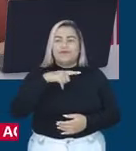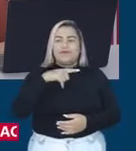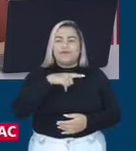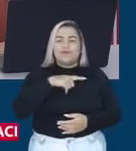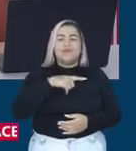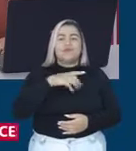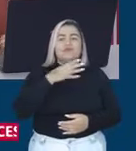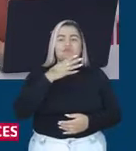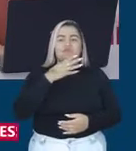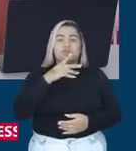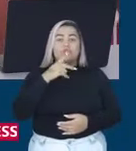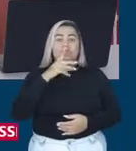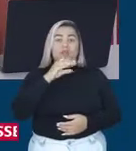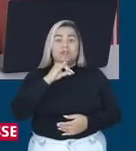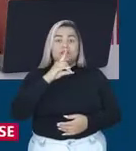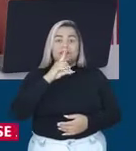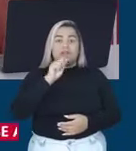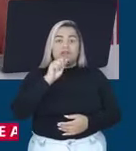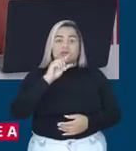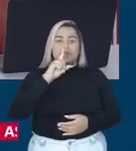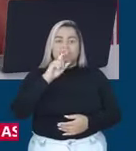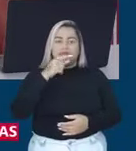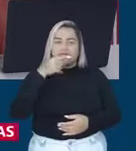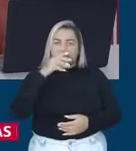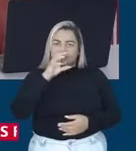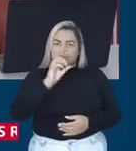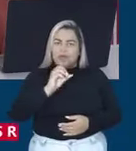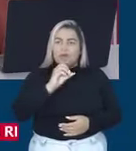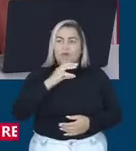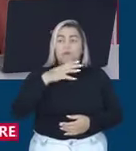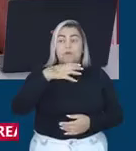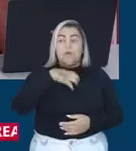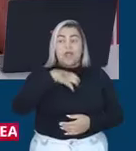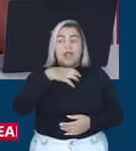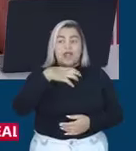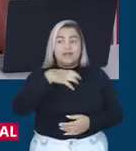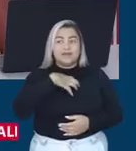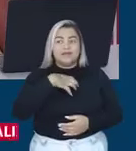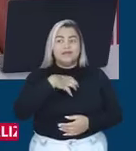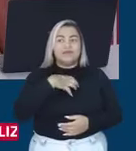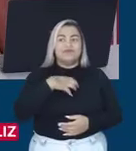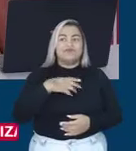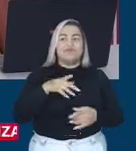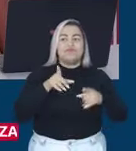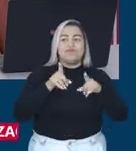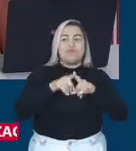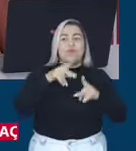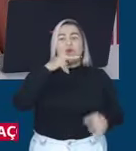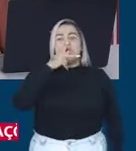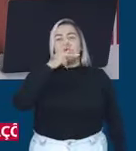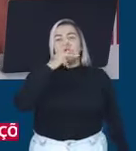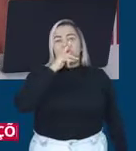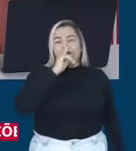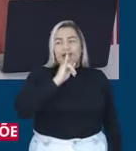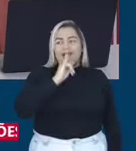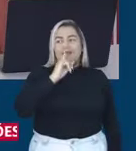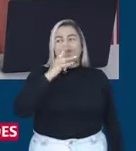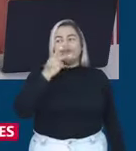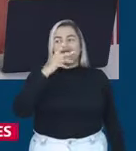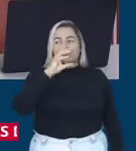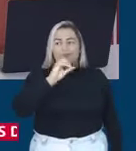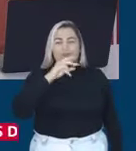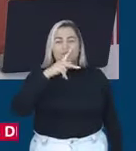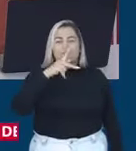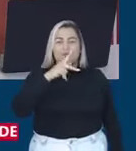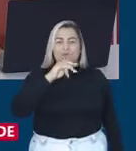baiano. Olha aí. Ele disse pai dos pobres. Então, na hora de receber o título, todo mundo gritava painho, painho.